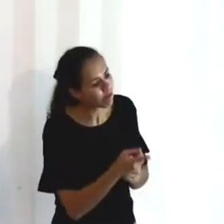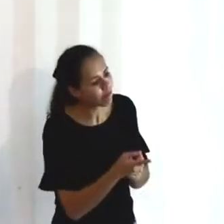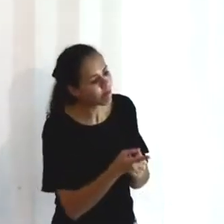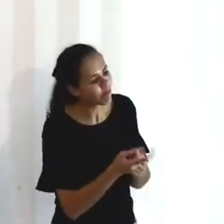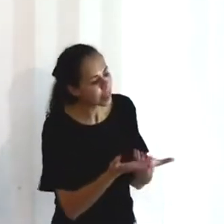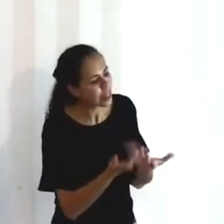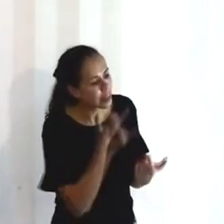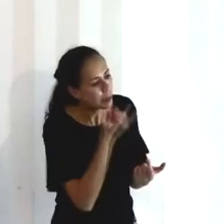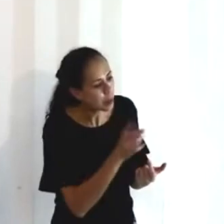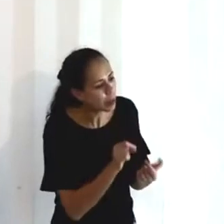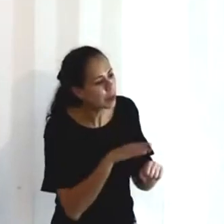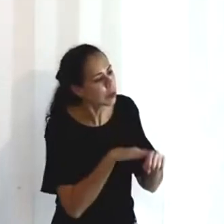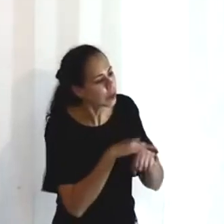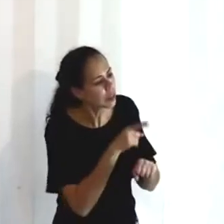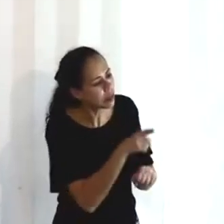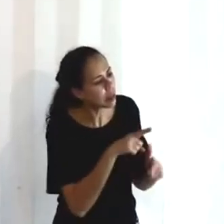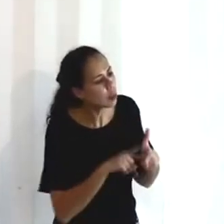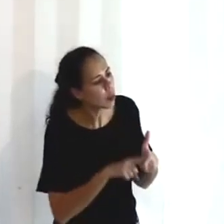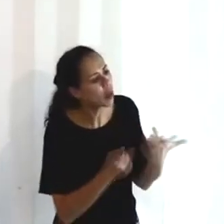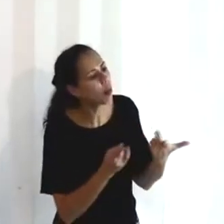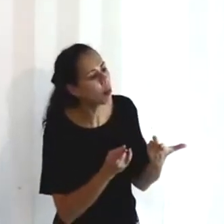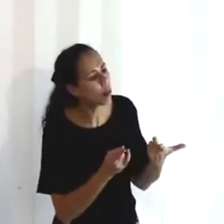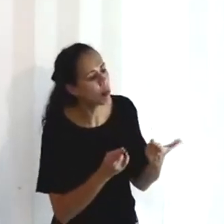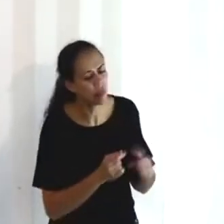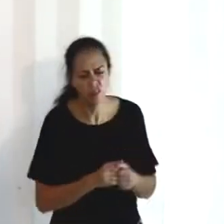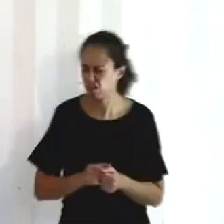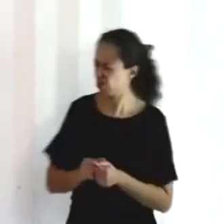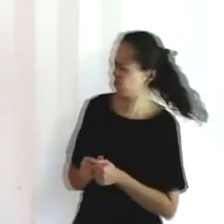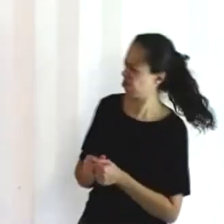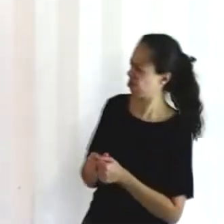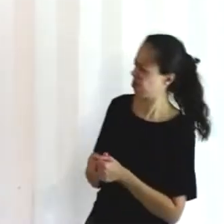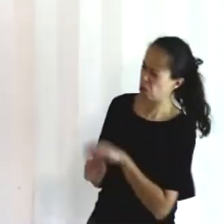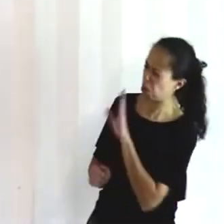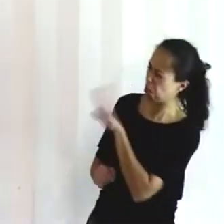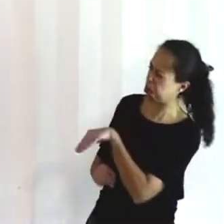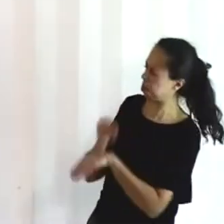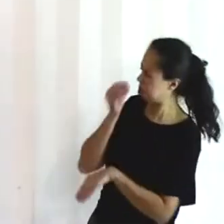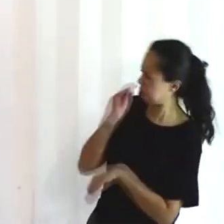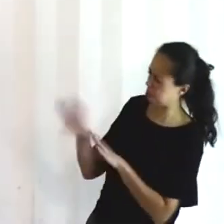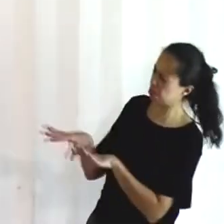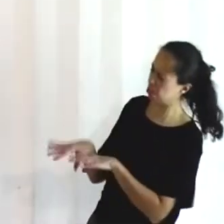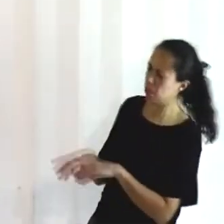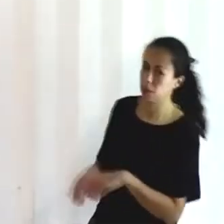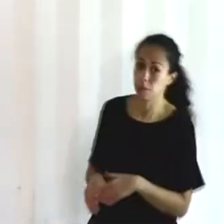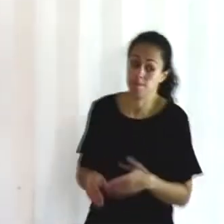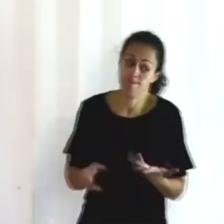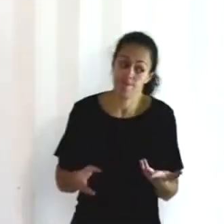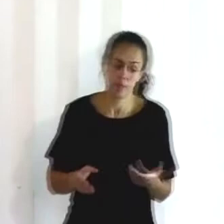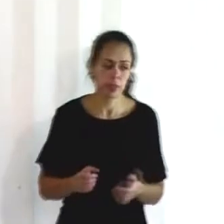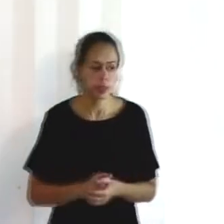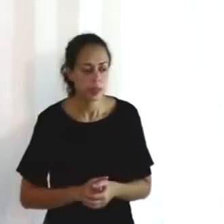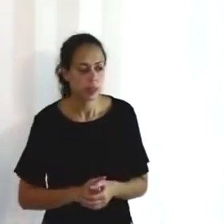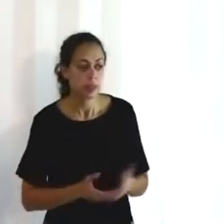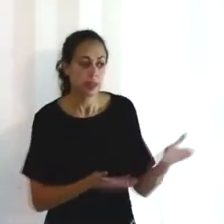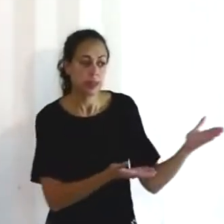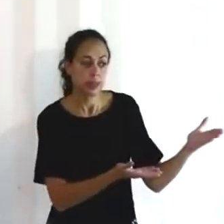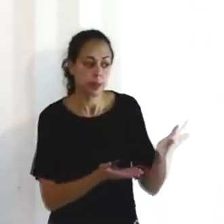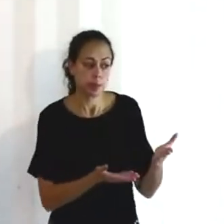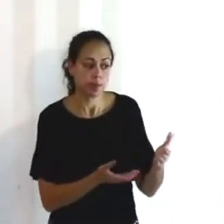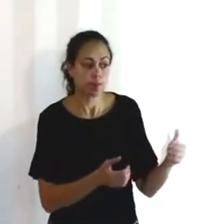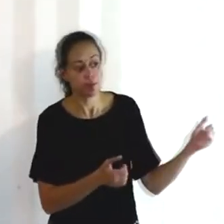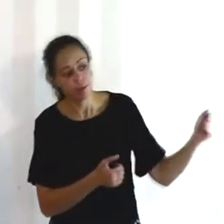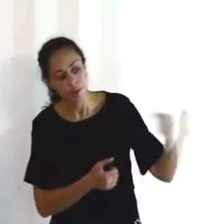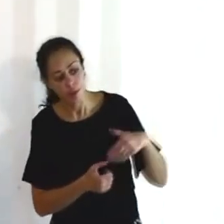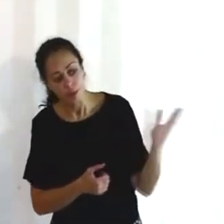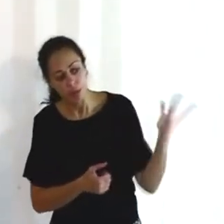Nós sabemos que Deus jamais abandonou o seu povo. Esse era o erro dos judeus. E este foi o erro que Pedro tinha